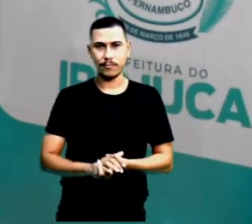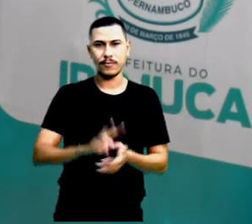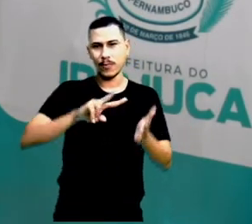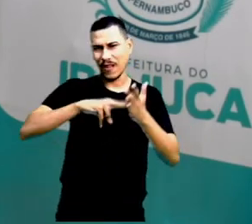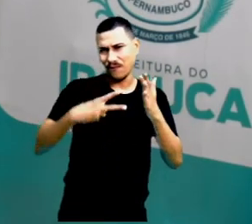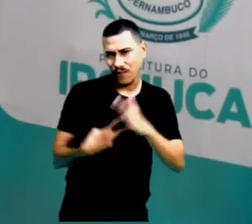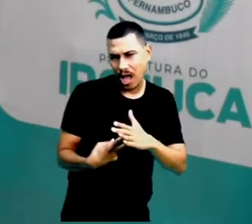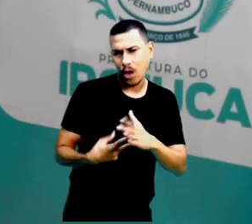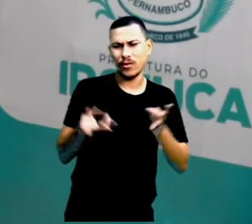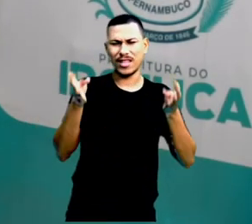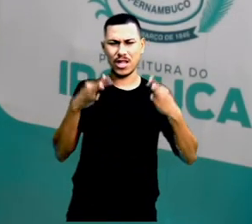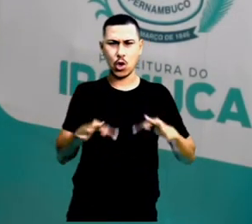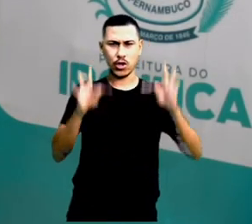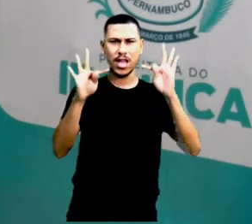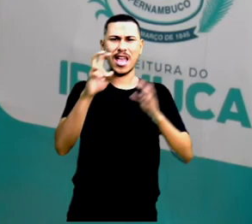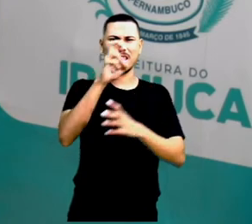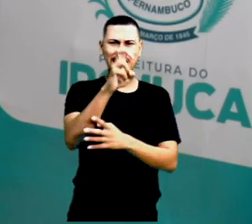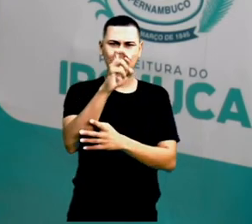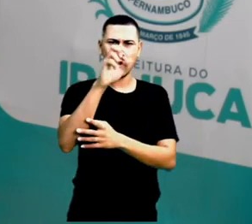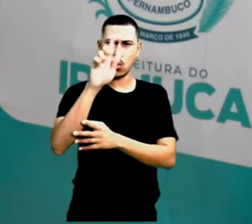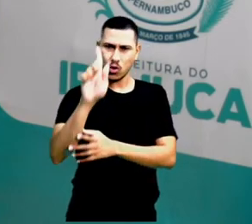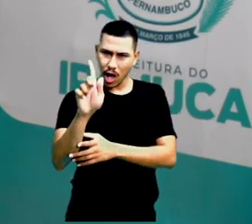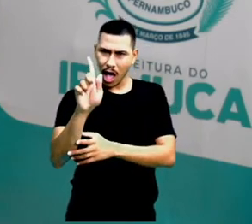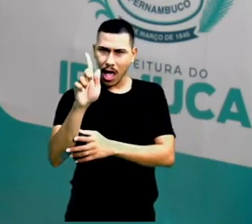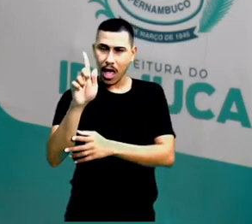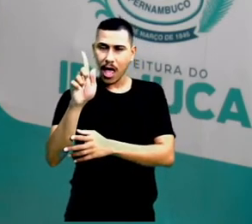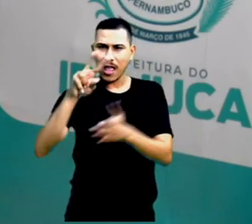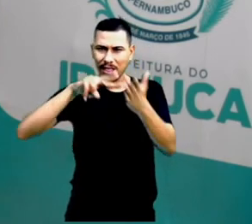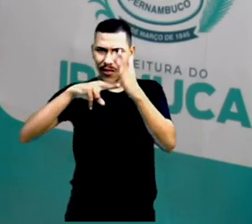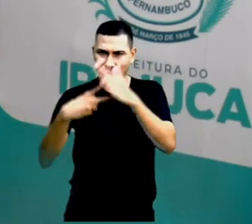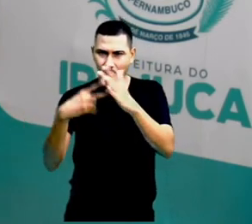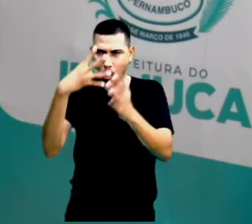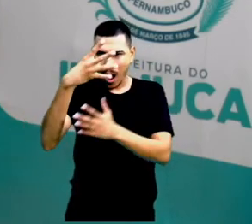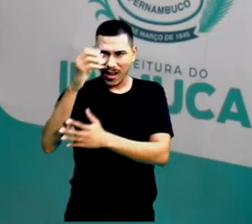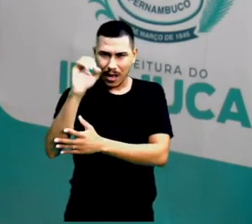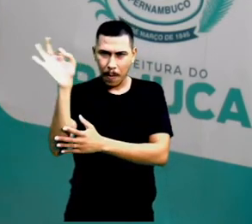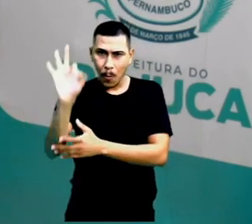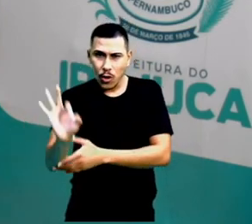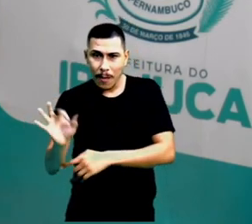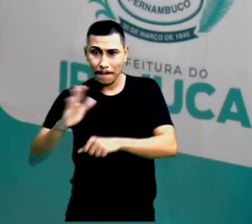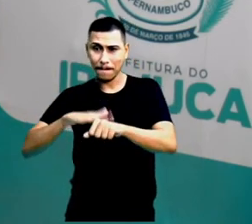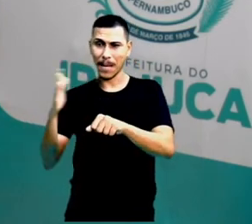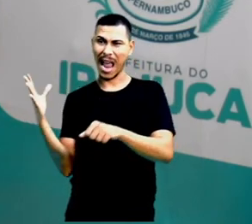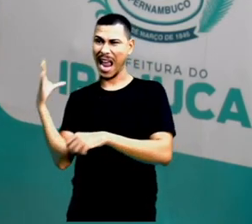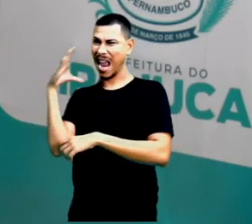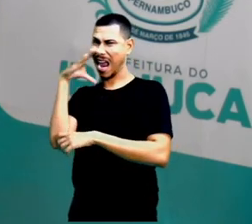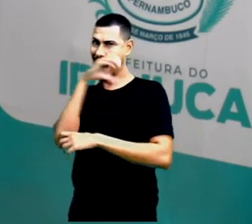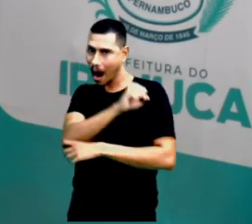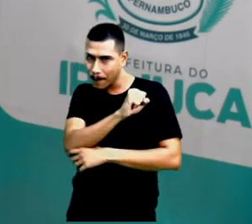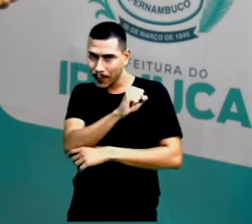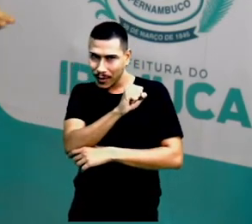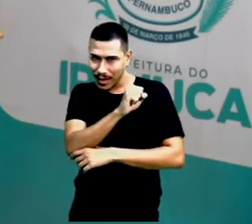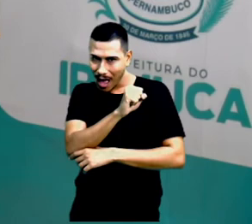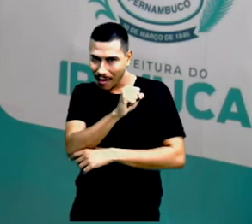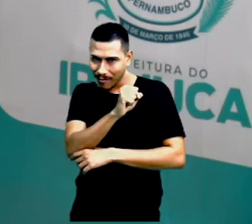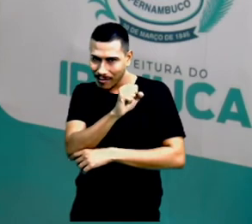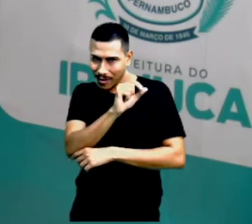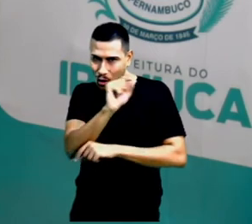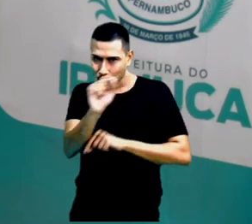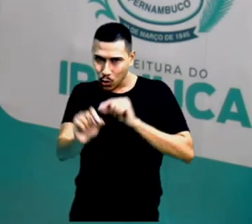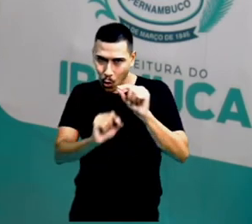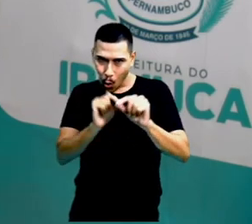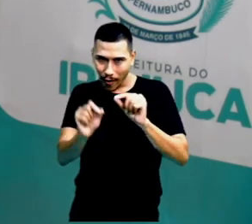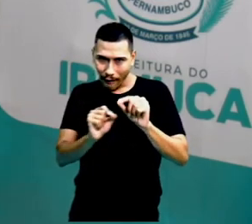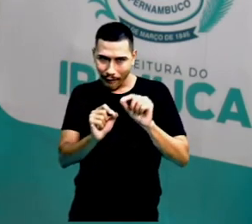tecnologia 5G será 40% mais rápida, mais veloz, com uma capacidade maior